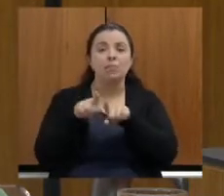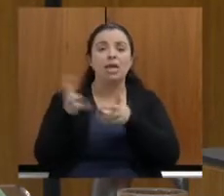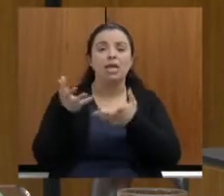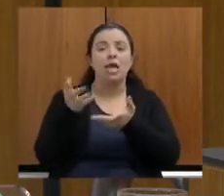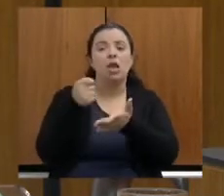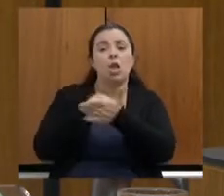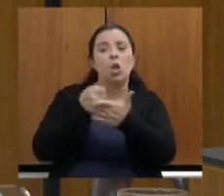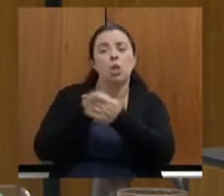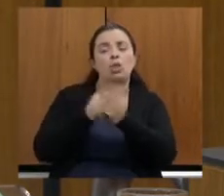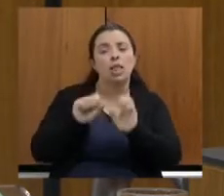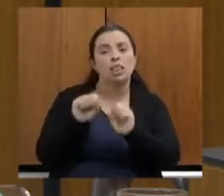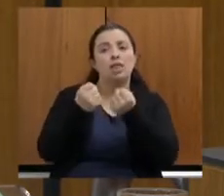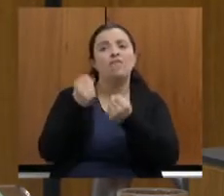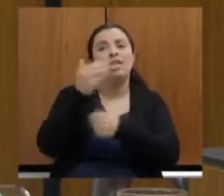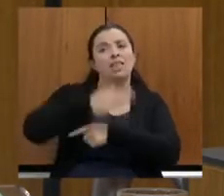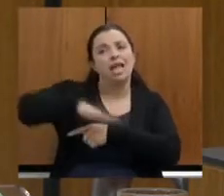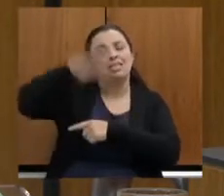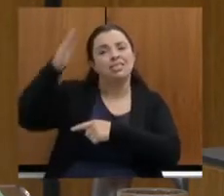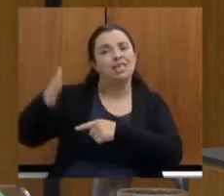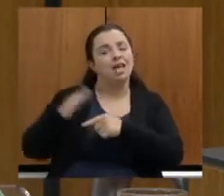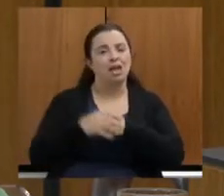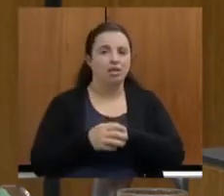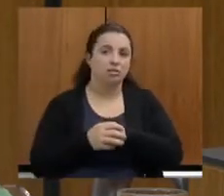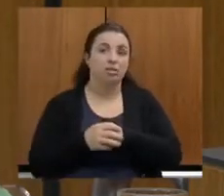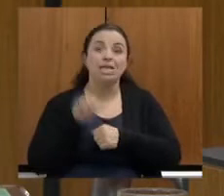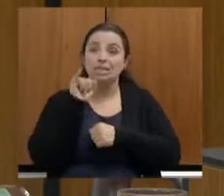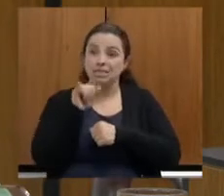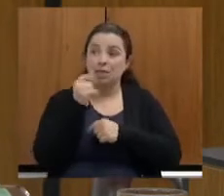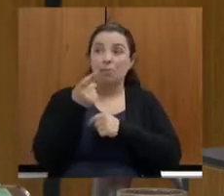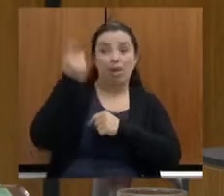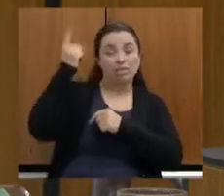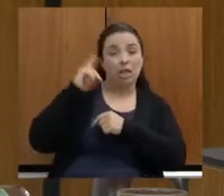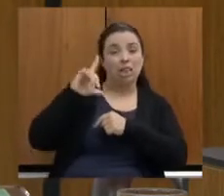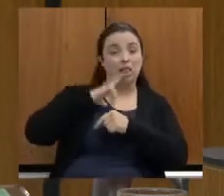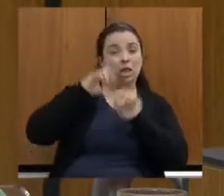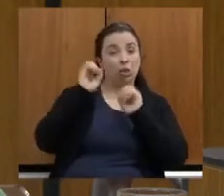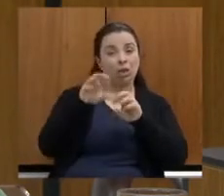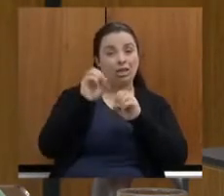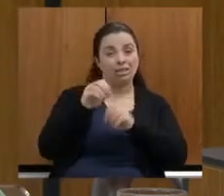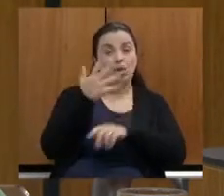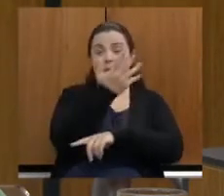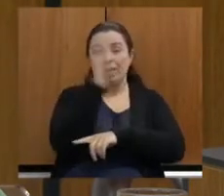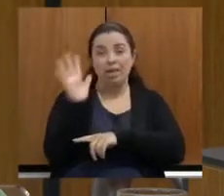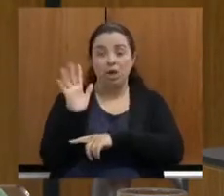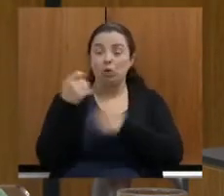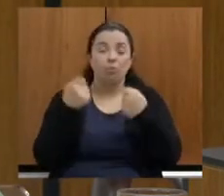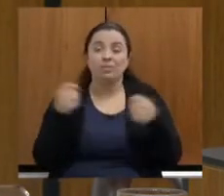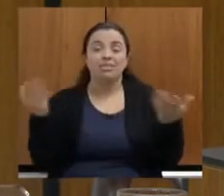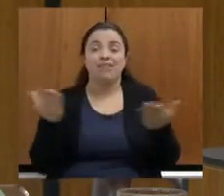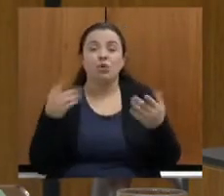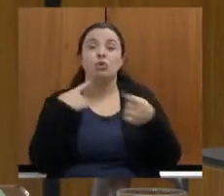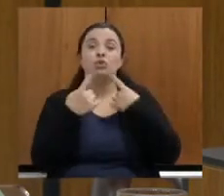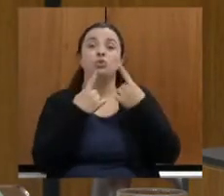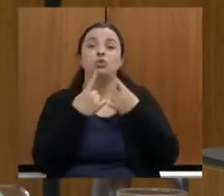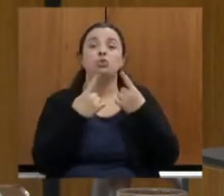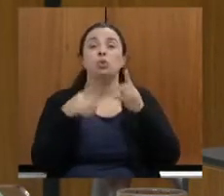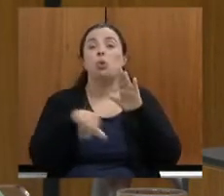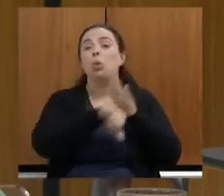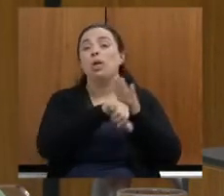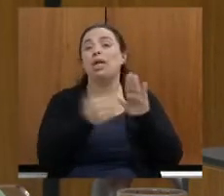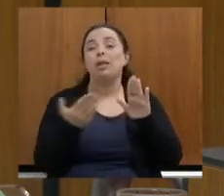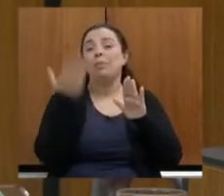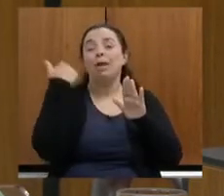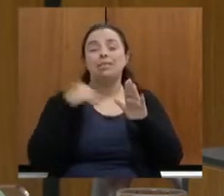o que antigamente tivesse educação ambiental Talvez hoje não precisariam tá aqui ó falando de uma tragédia as pessoas vão ter mais